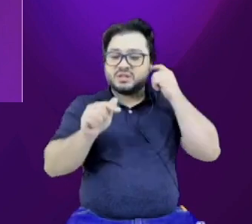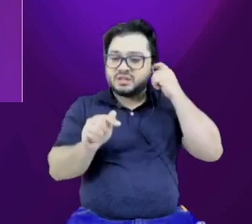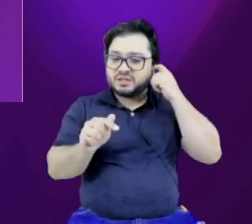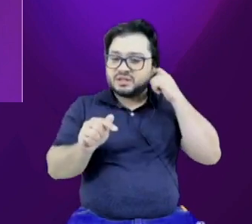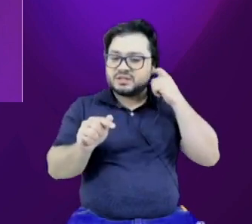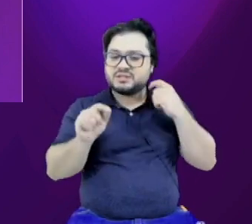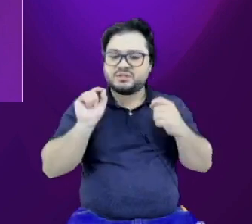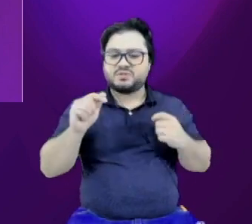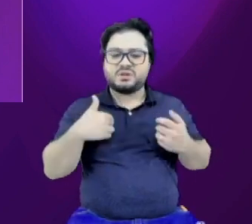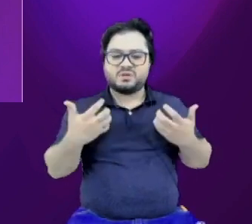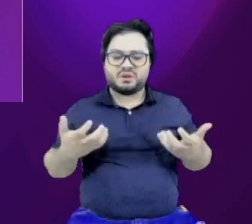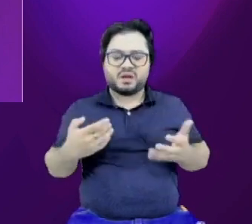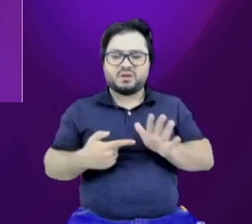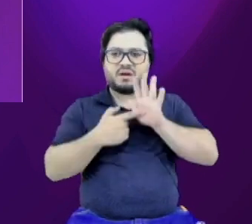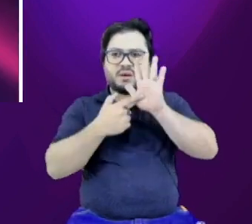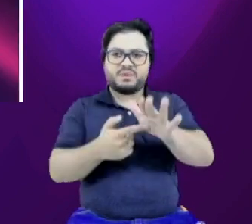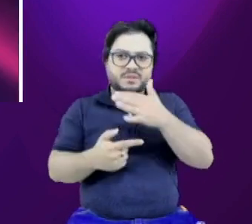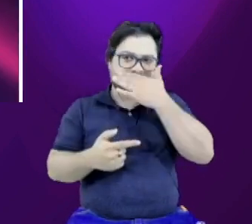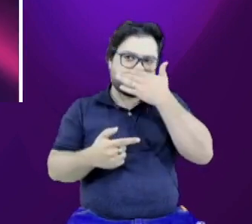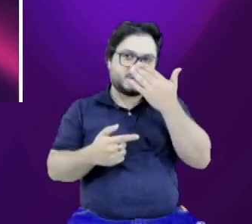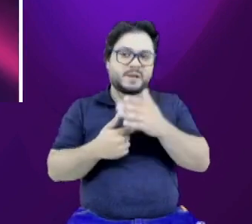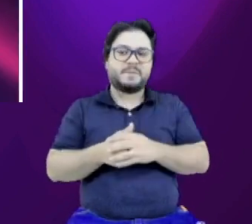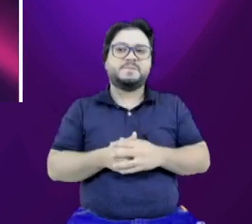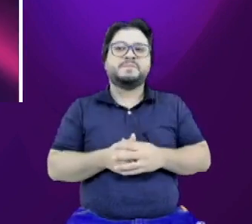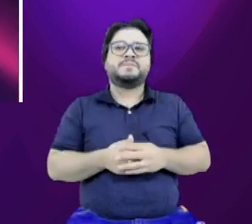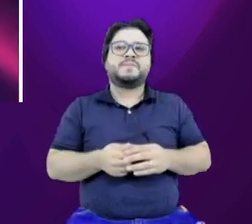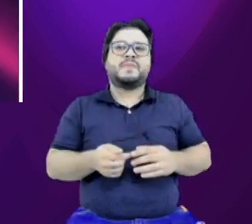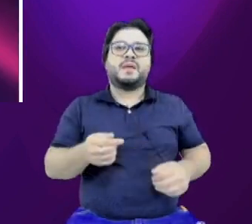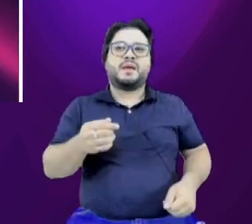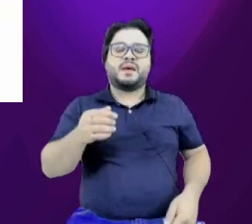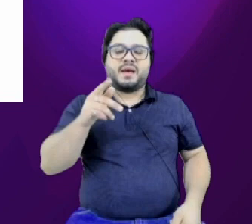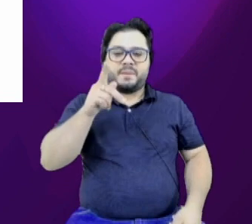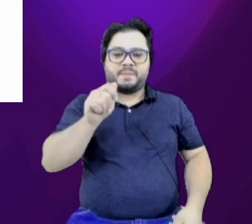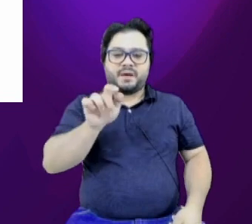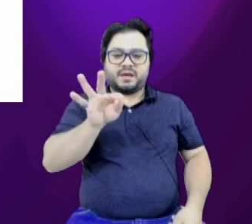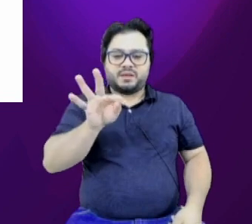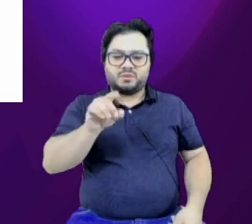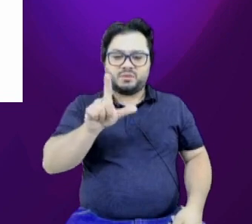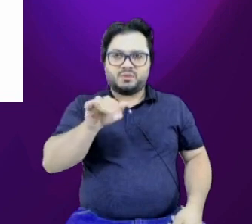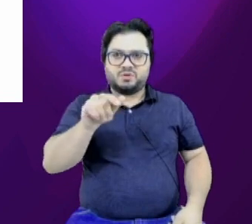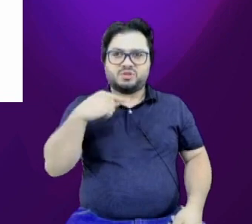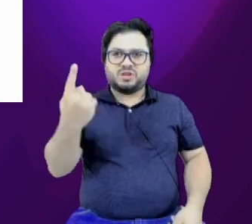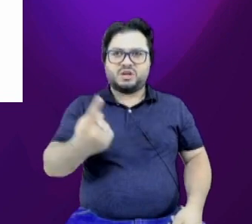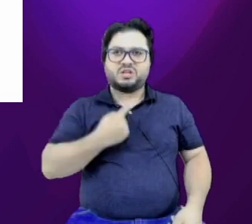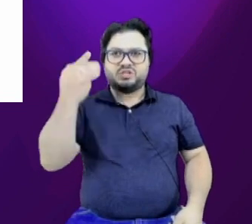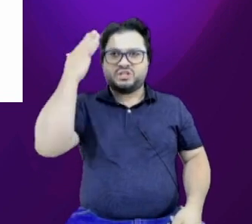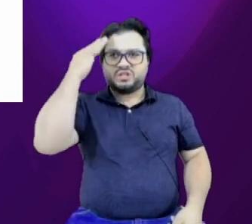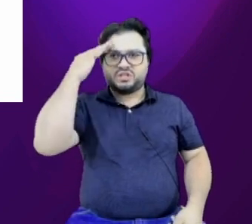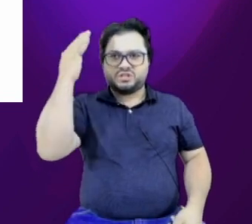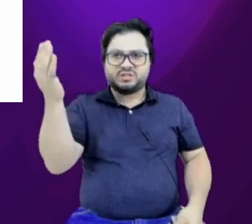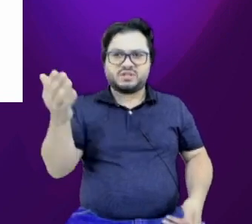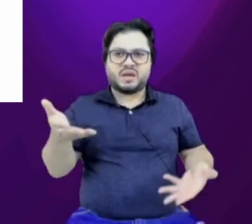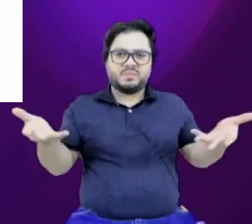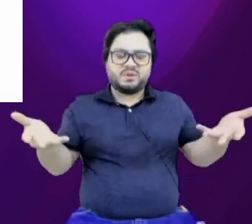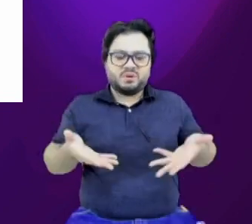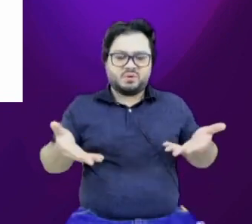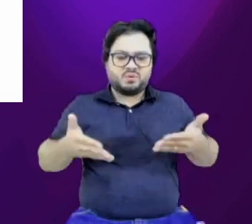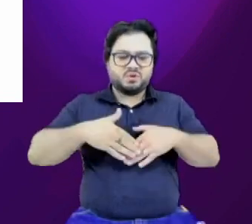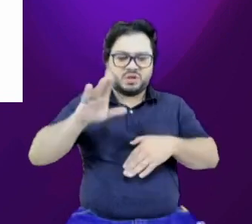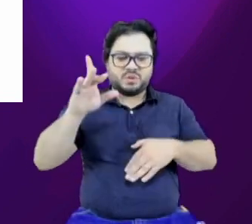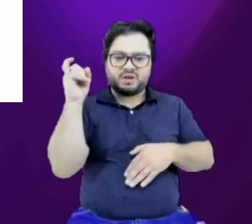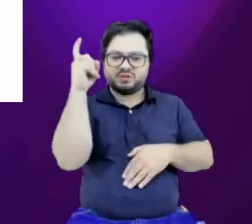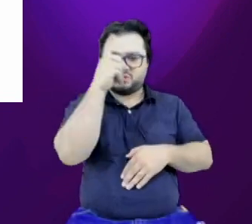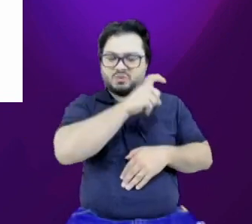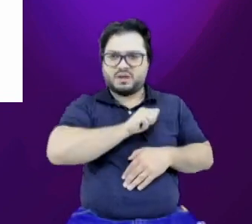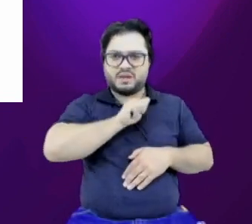O que eu gostaria de apresentar a anatomia patológica, a gente sabe, hoje ela é mais complexa